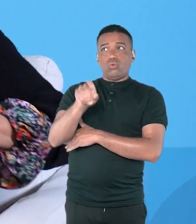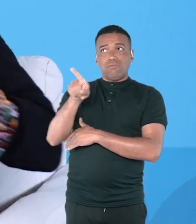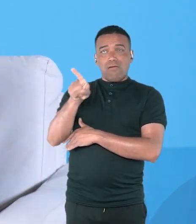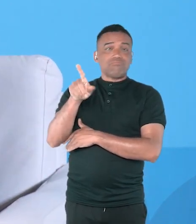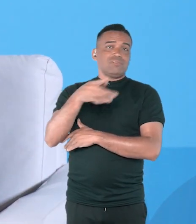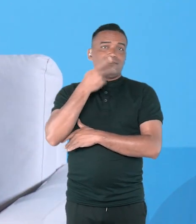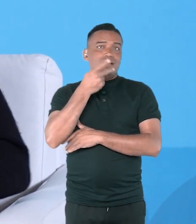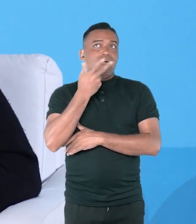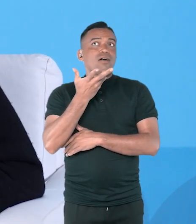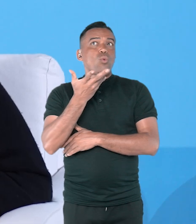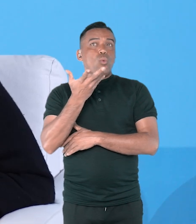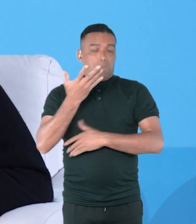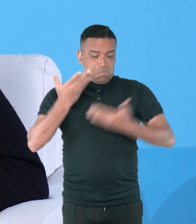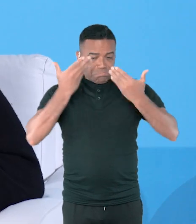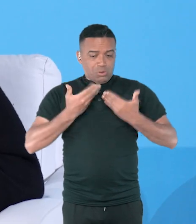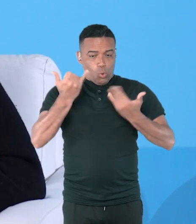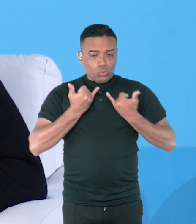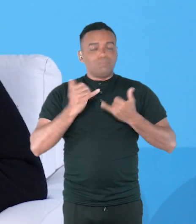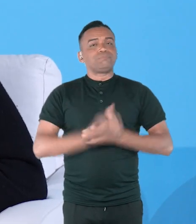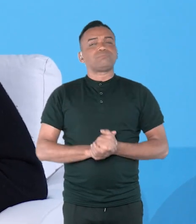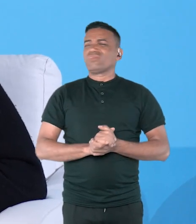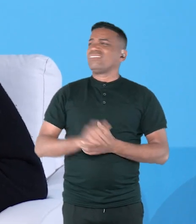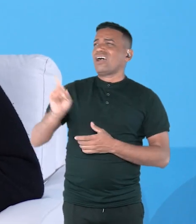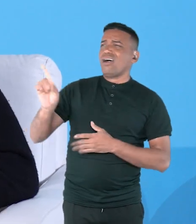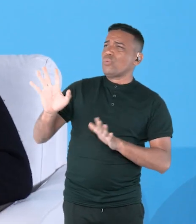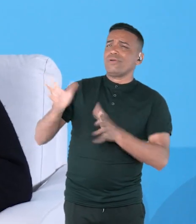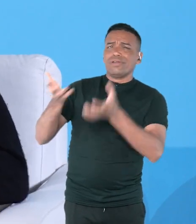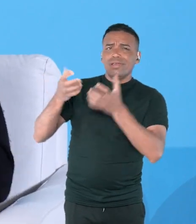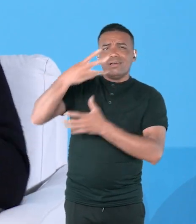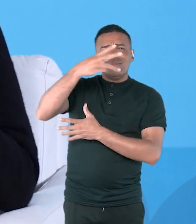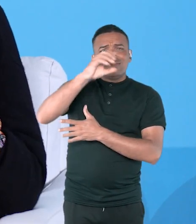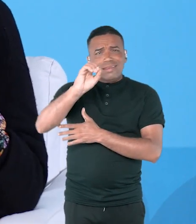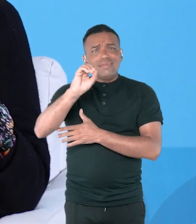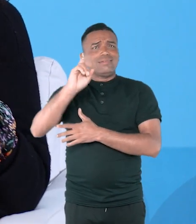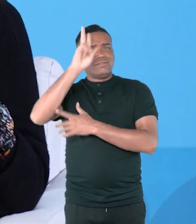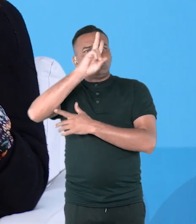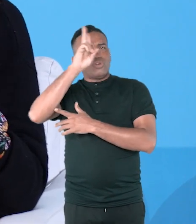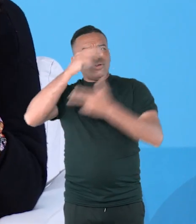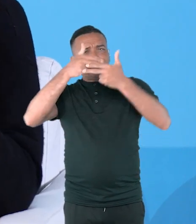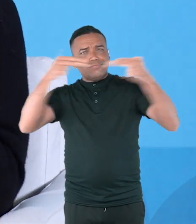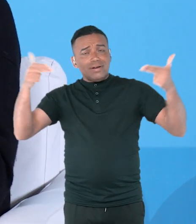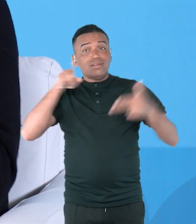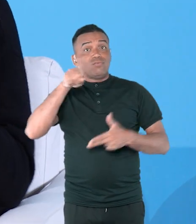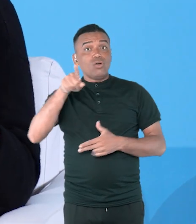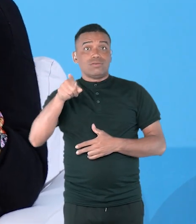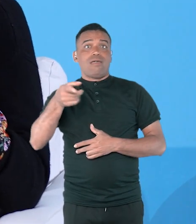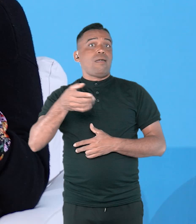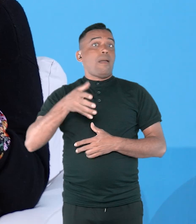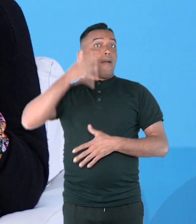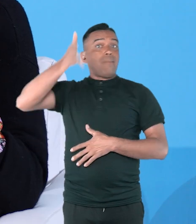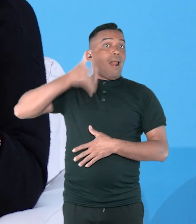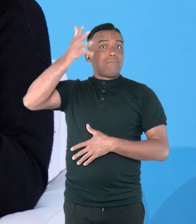falado, falaram para mim, não, a gente queria fazer 30 histórias do retrato falado com